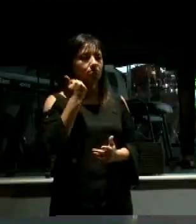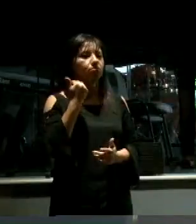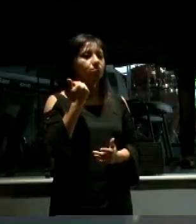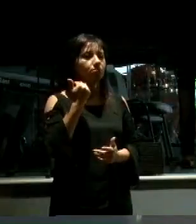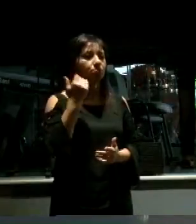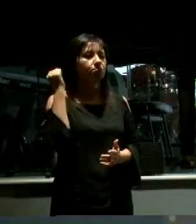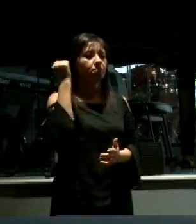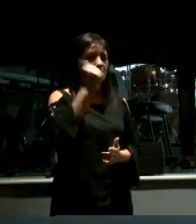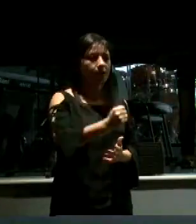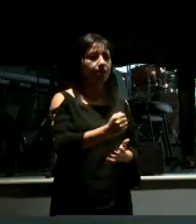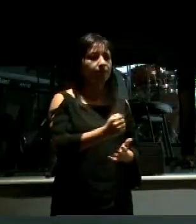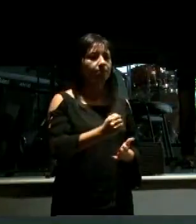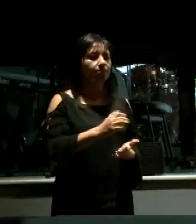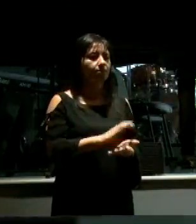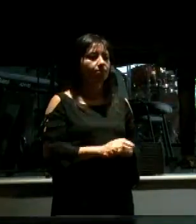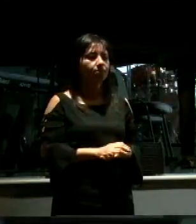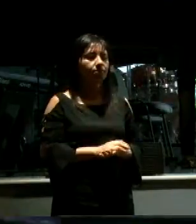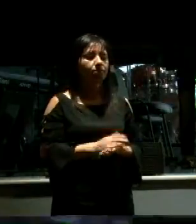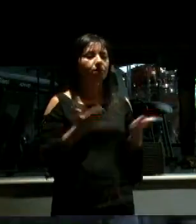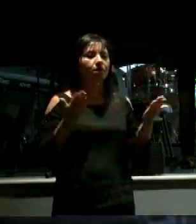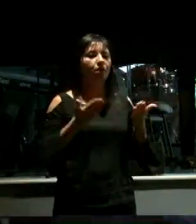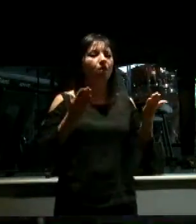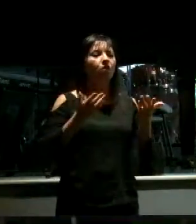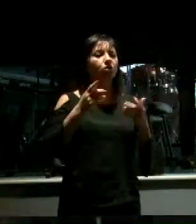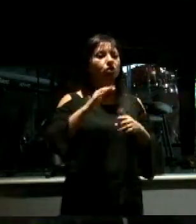Então levanta a mão para o céu e diz assim: meu Deus,